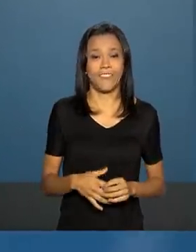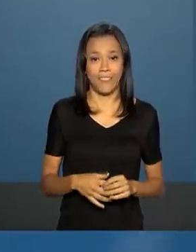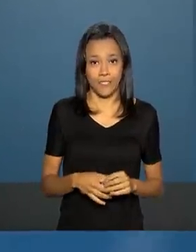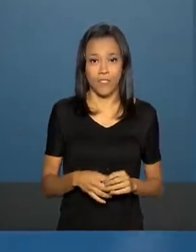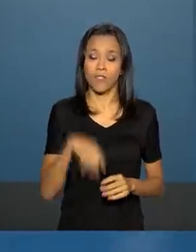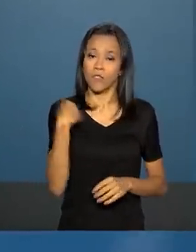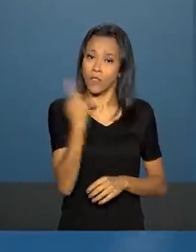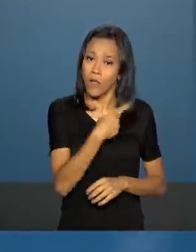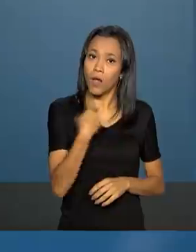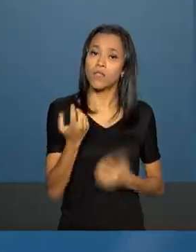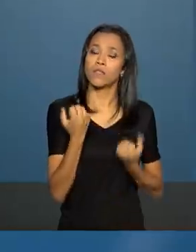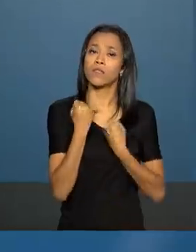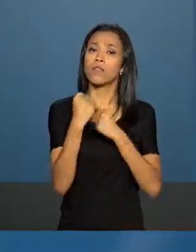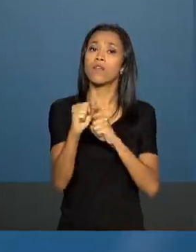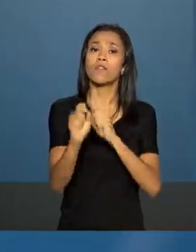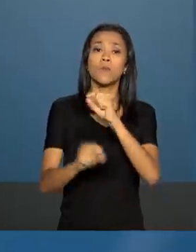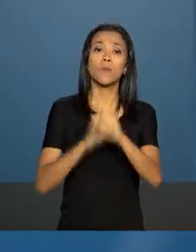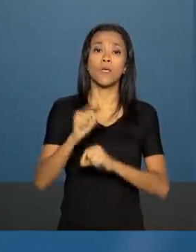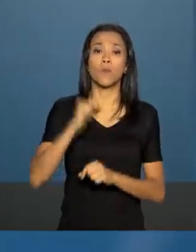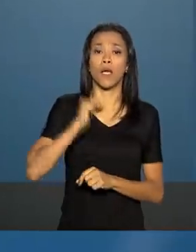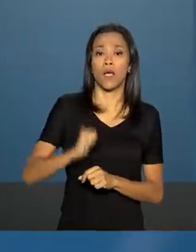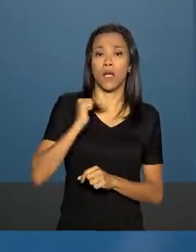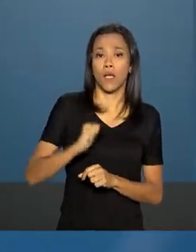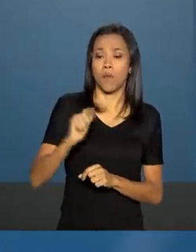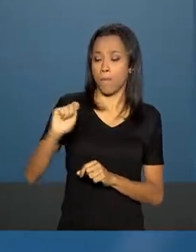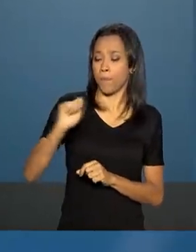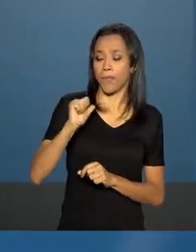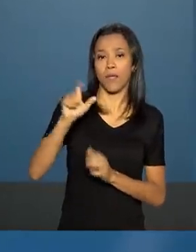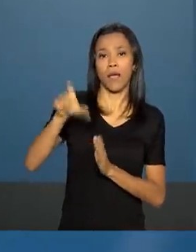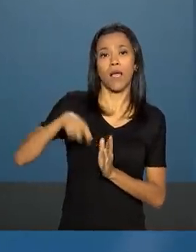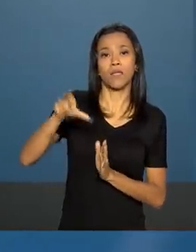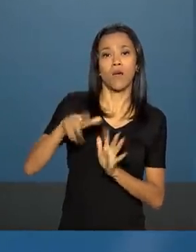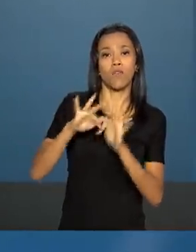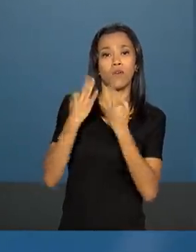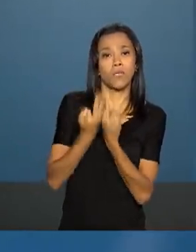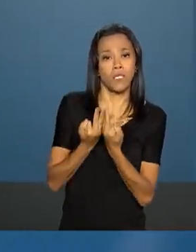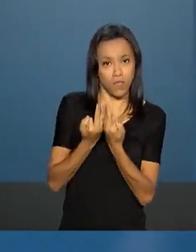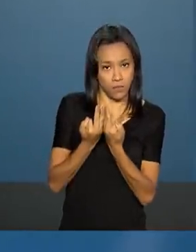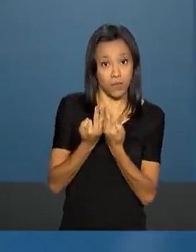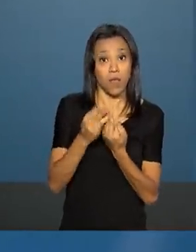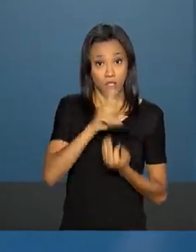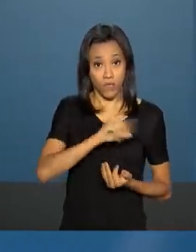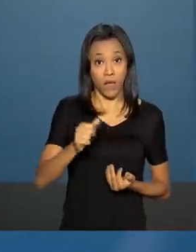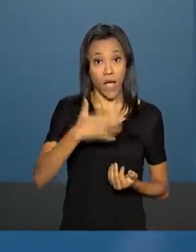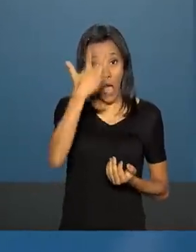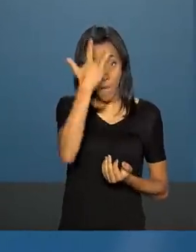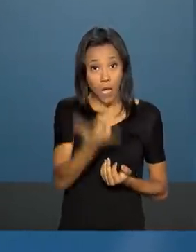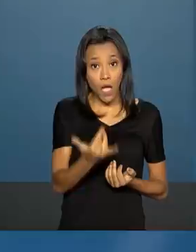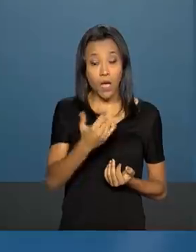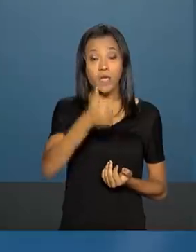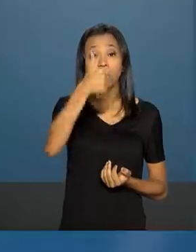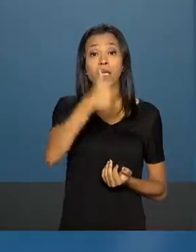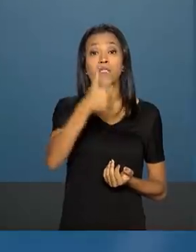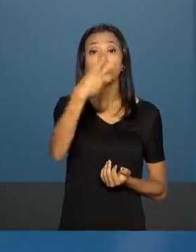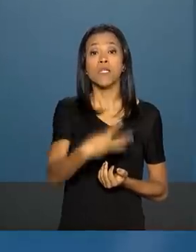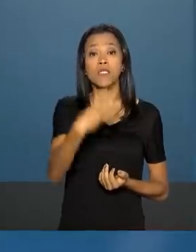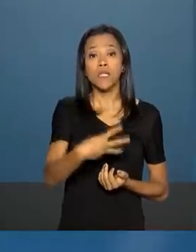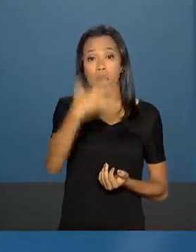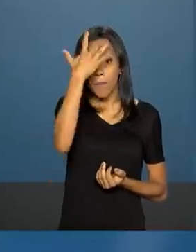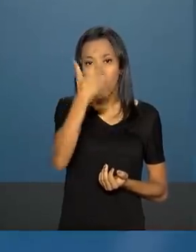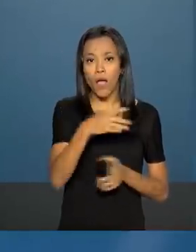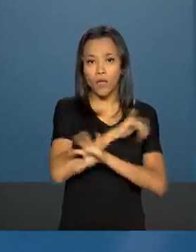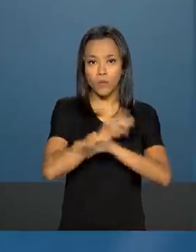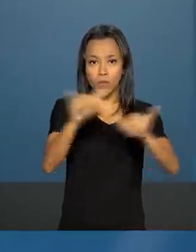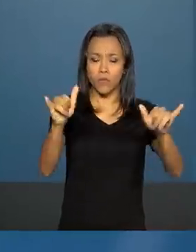somos defensores do Bolsa Família, tanto é que anunciaremos o 13º amanhã. Mas o que tira